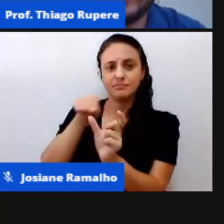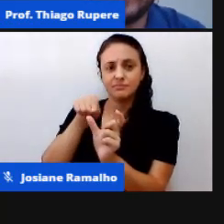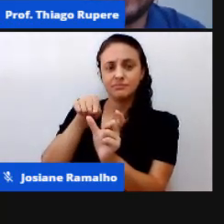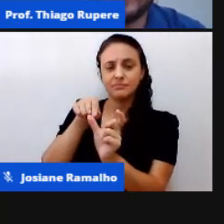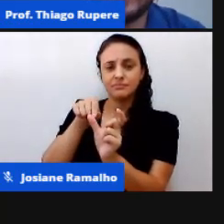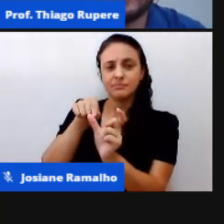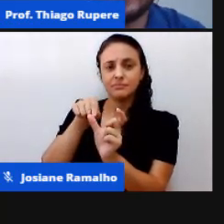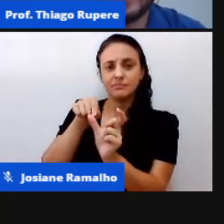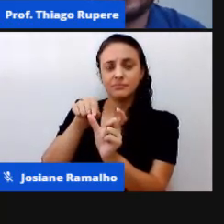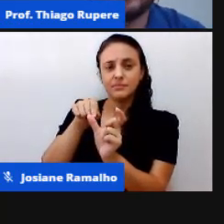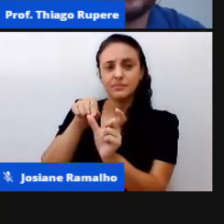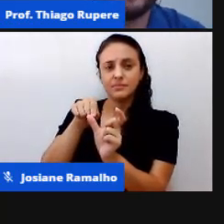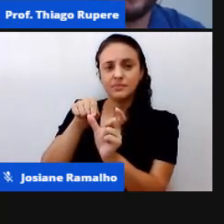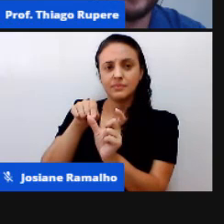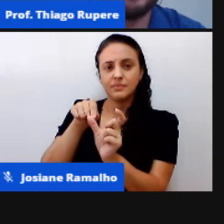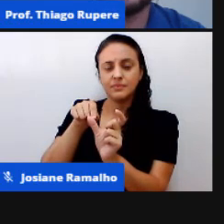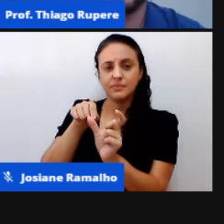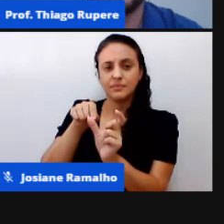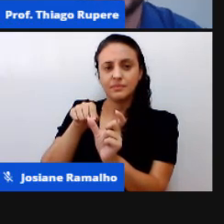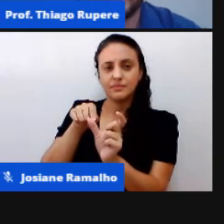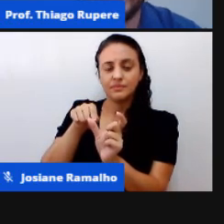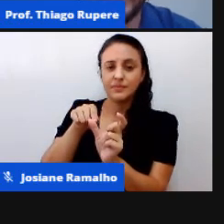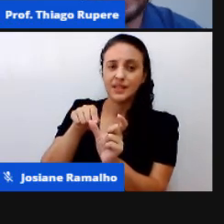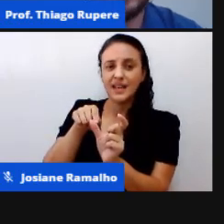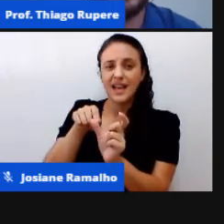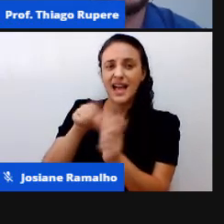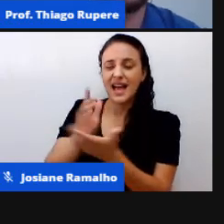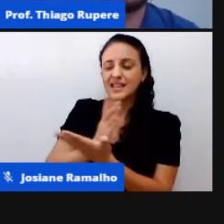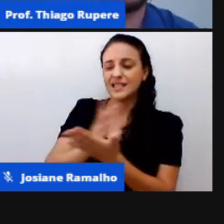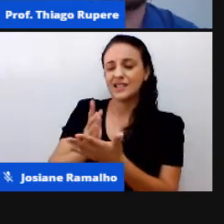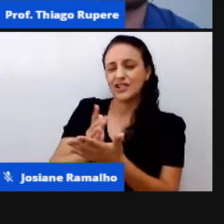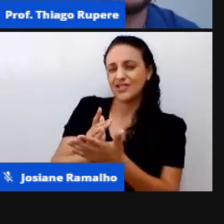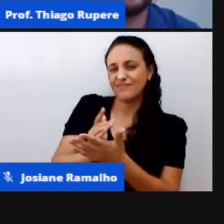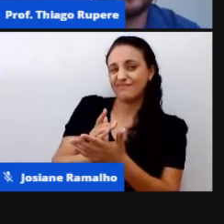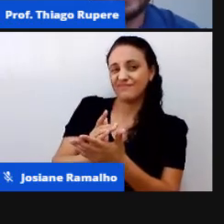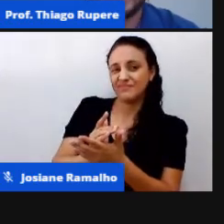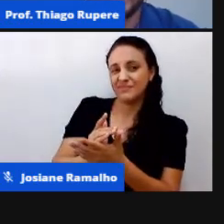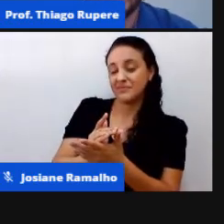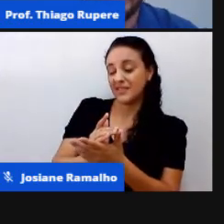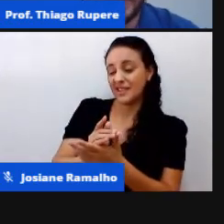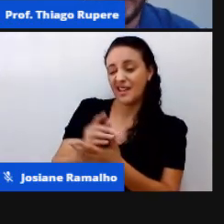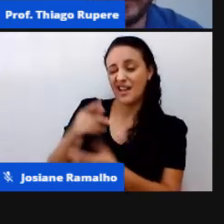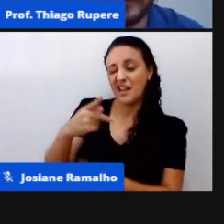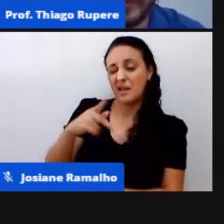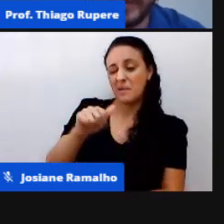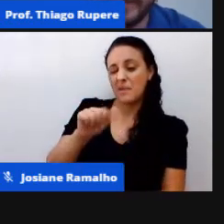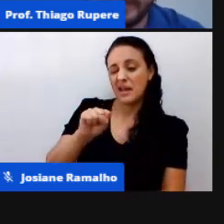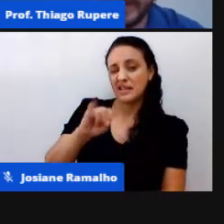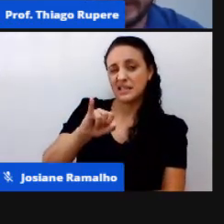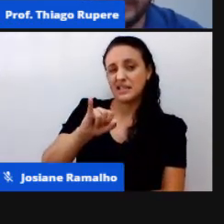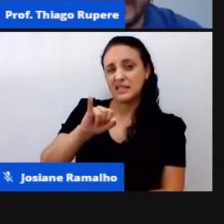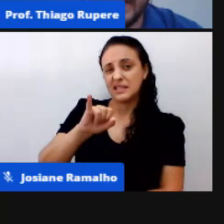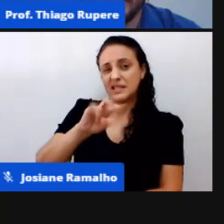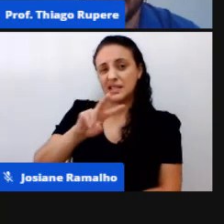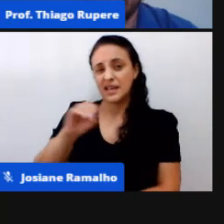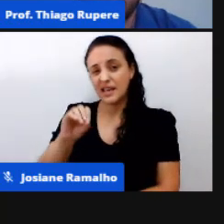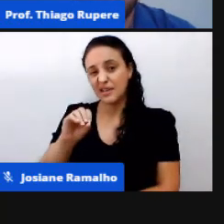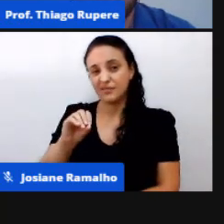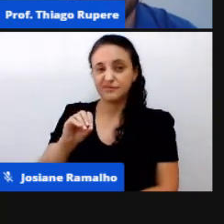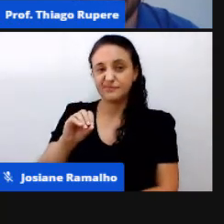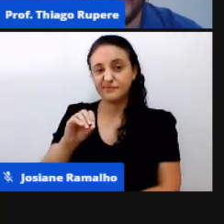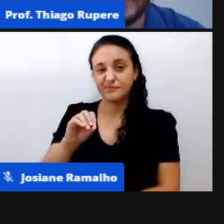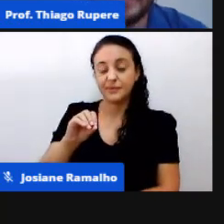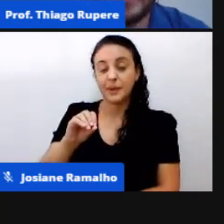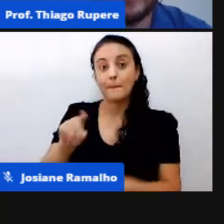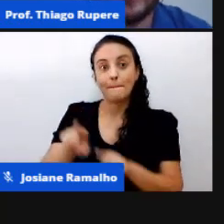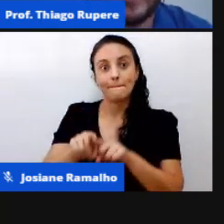trabalhamos de forma pejorativa, que o aluno é passivo. Ele também constrói conhecimento, mas se